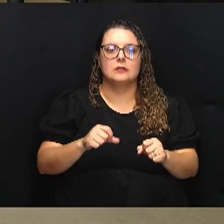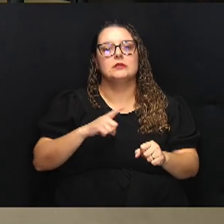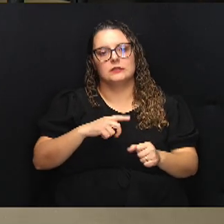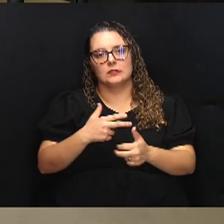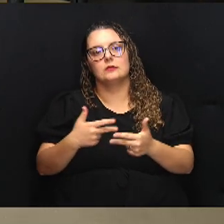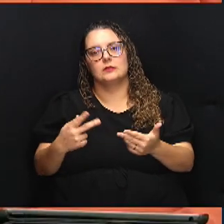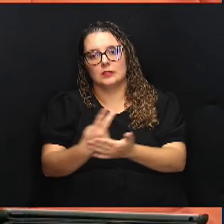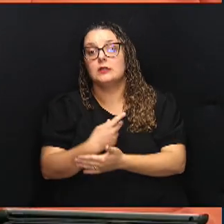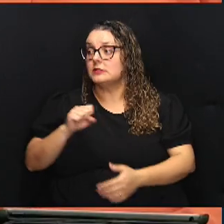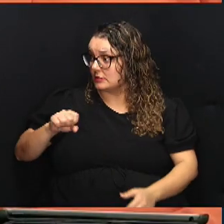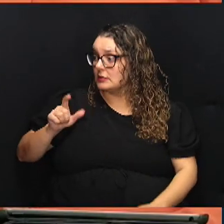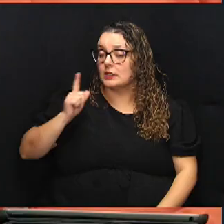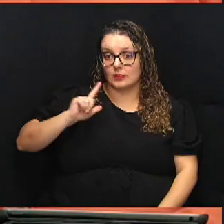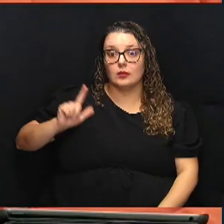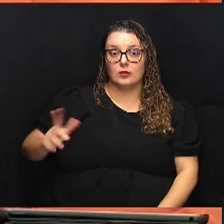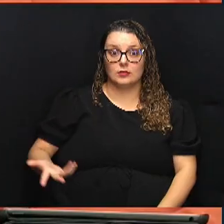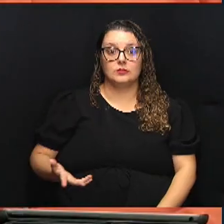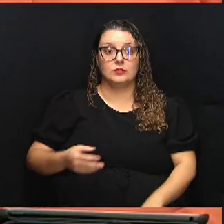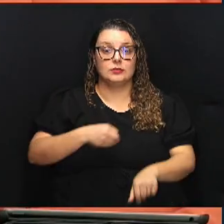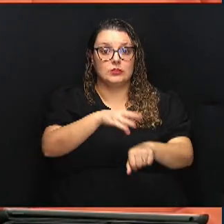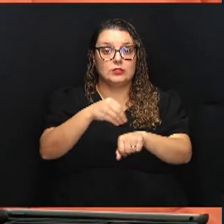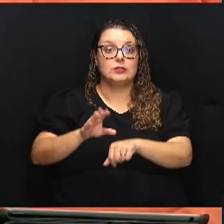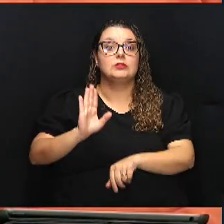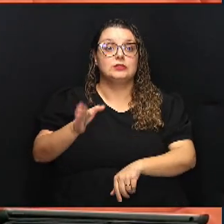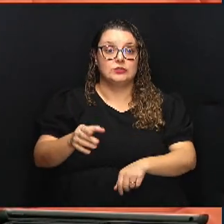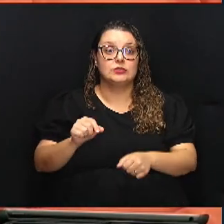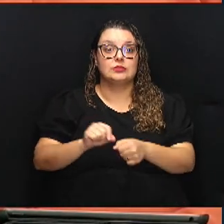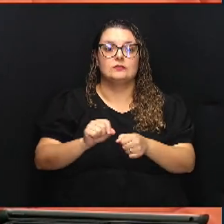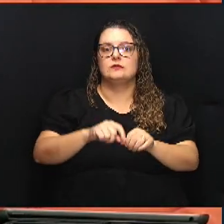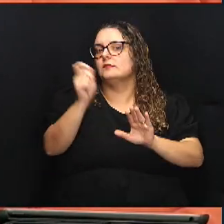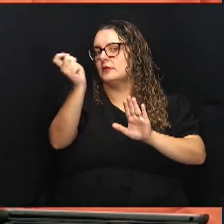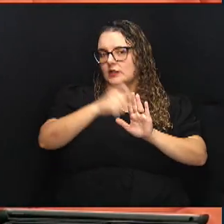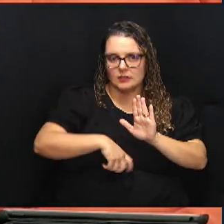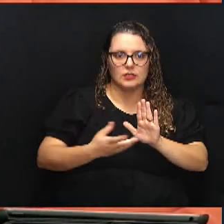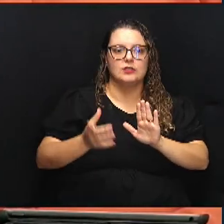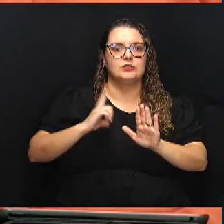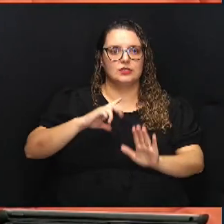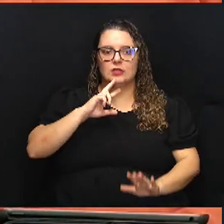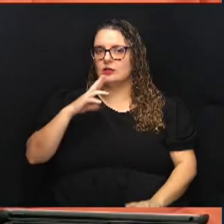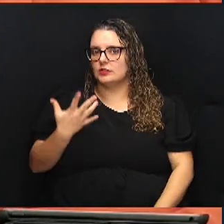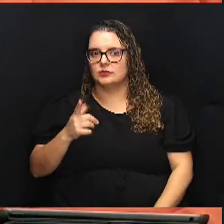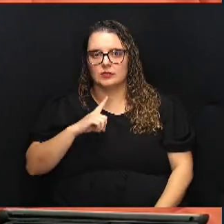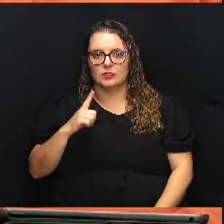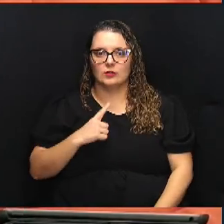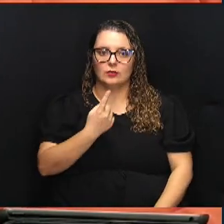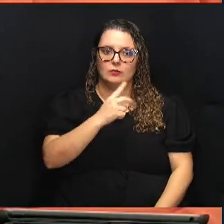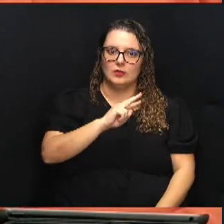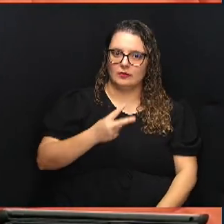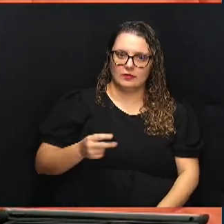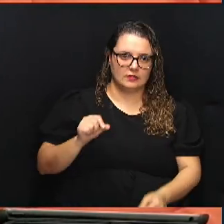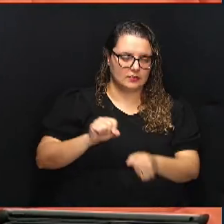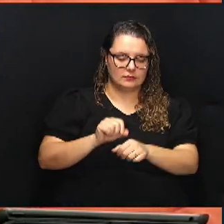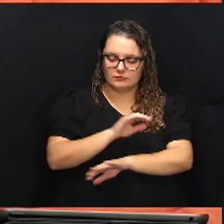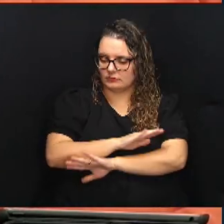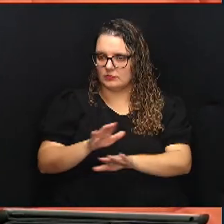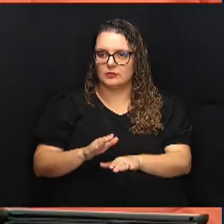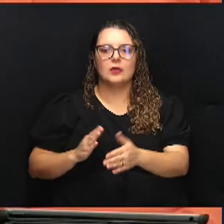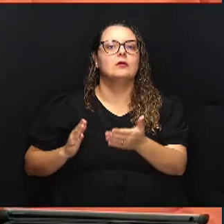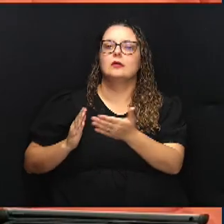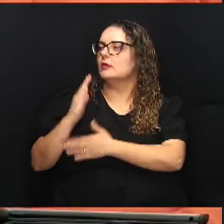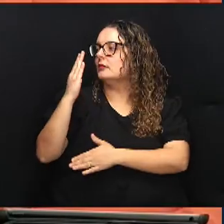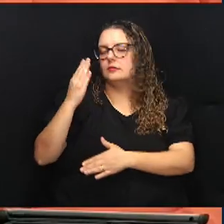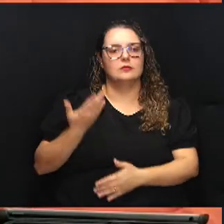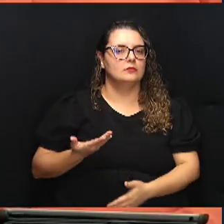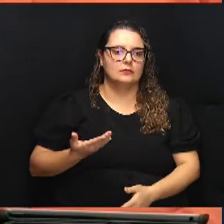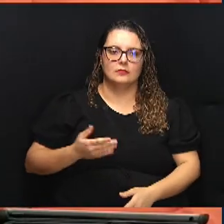com É isso. isso. Aham. Pega indicadores de quem já foi validado, quem já teve Isso, Claro. resultado. isso. Uma vez feito isso, Vai voar.